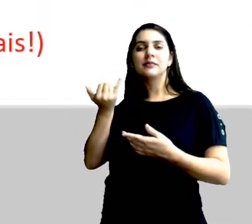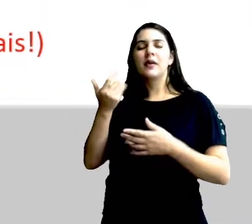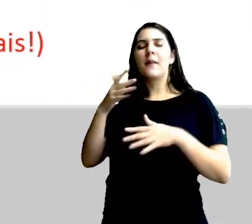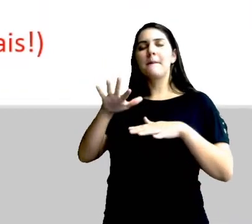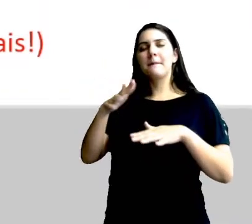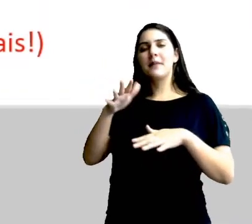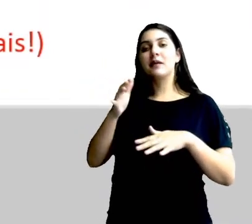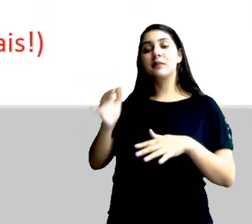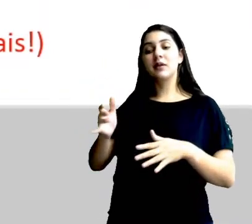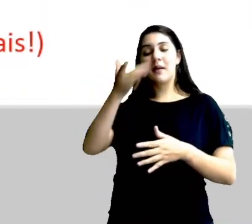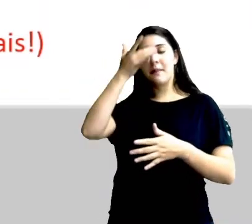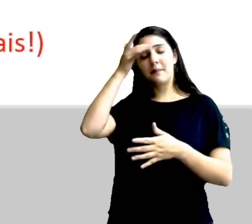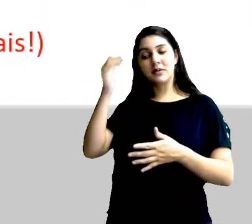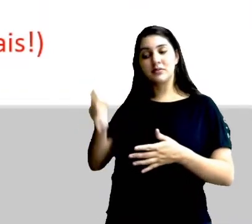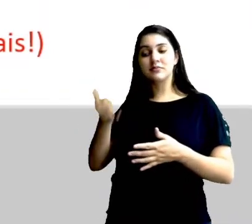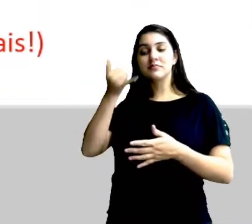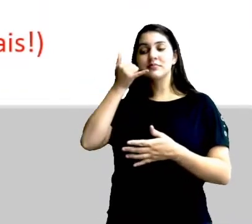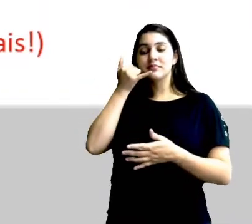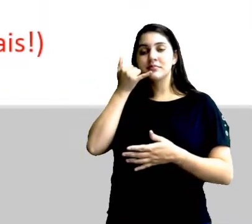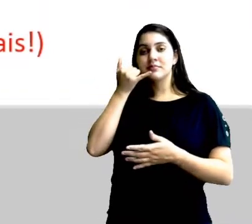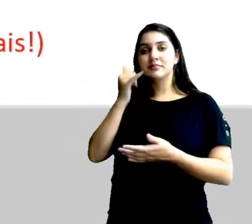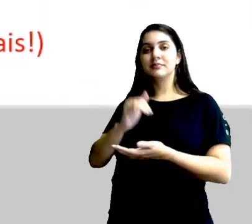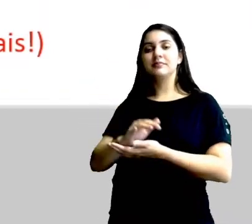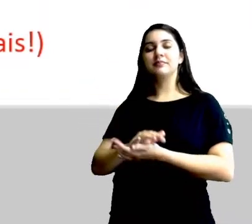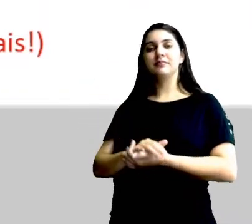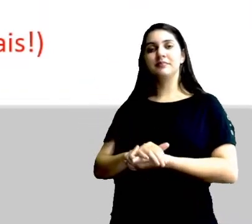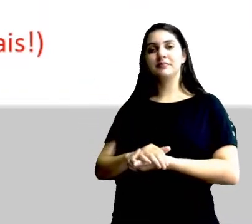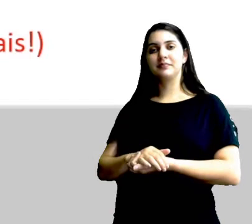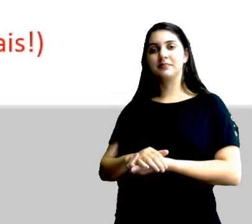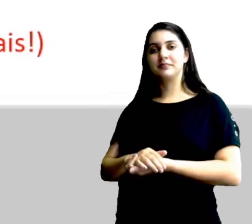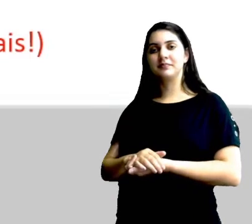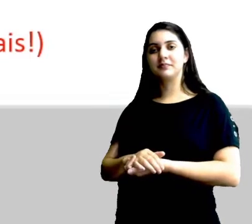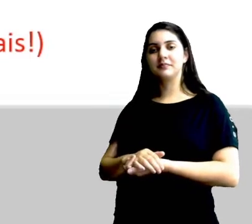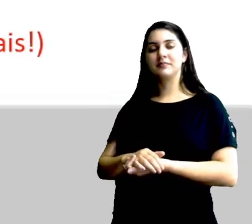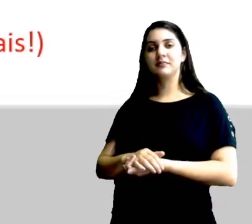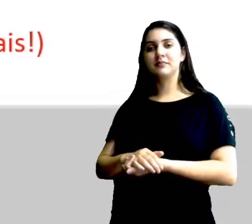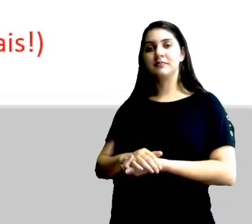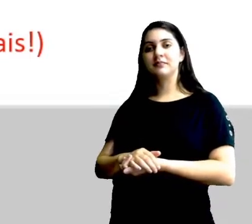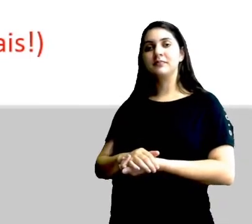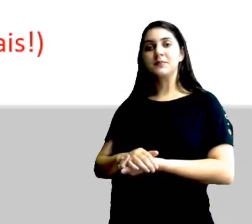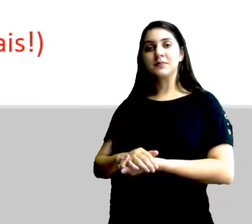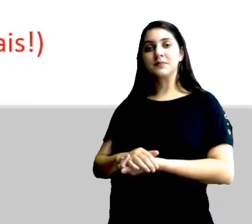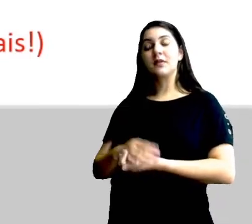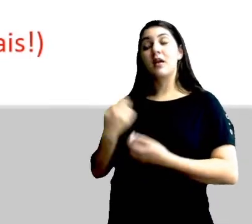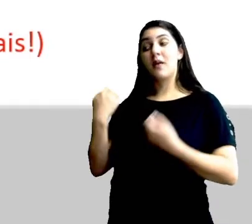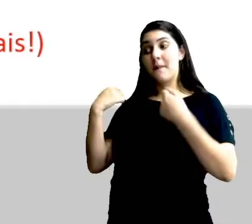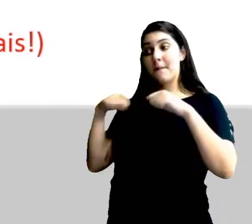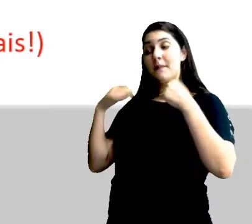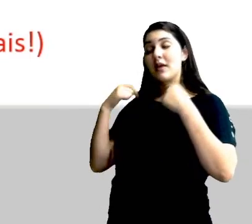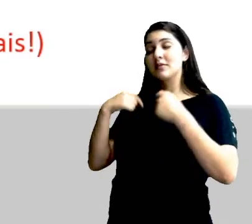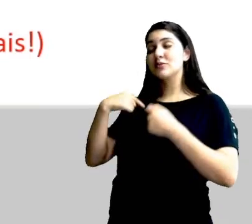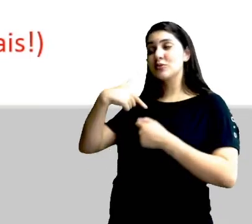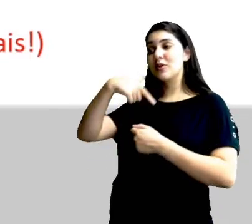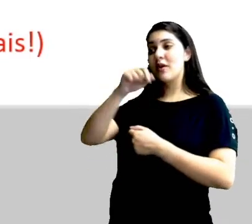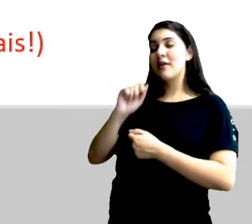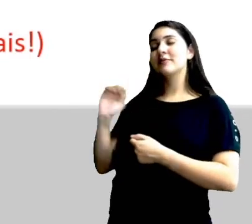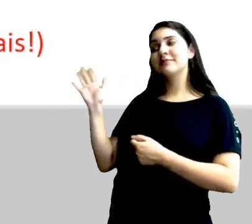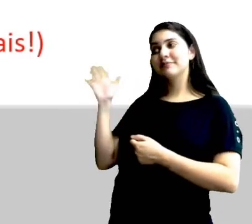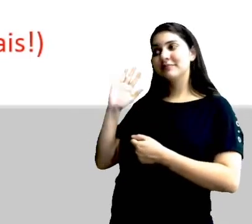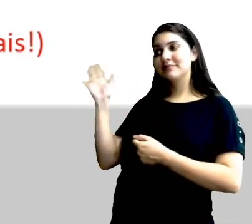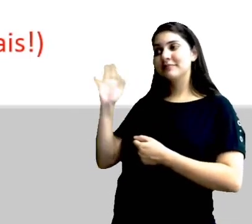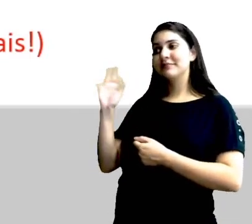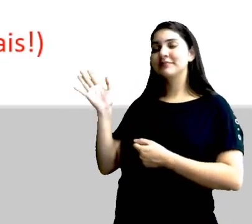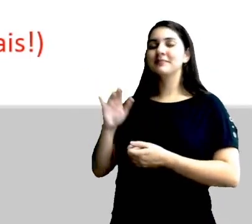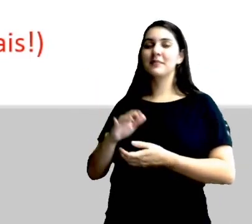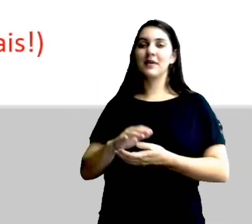provavelmente essa pessoa atender, ela continua dizendo, I need to go now, see you soon. Ou seja, eu preciso ir agora, até